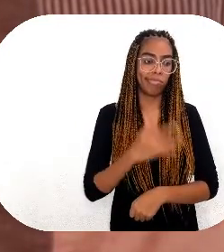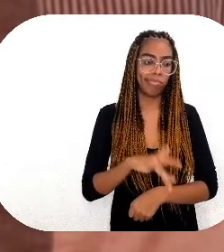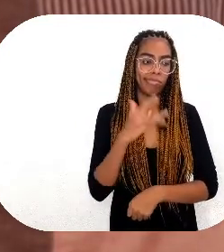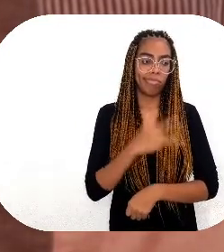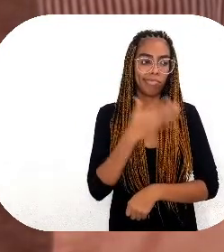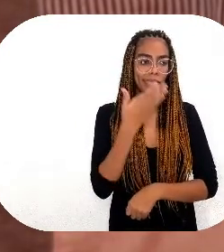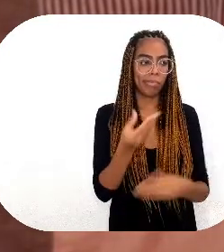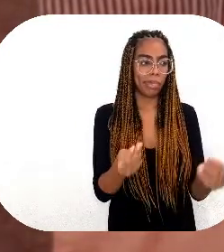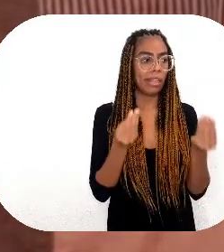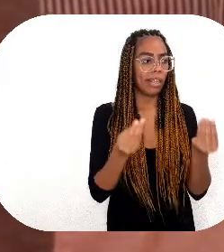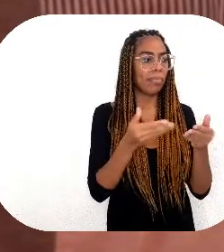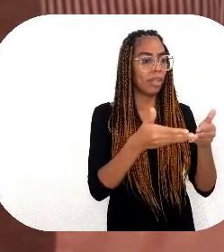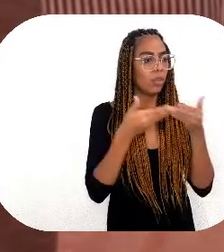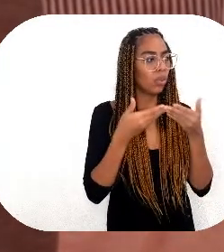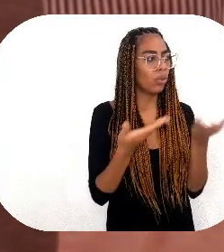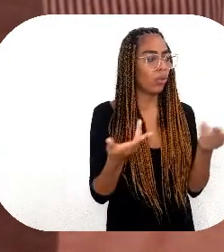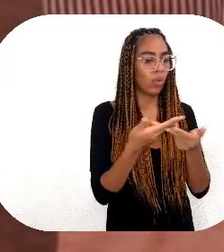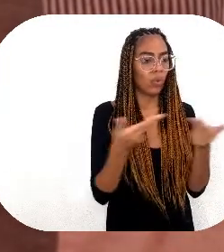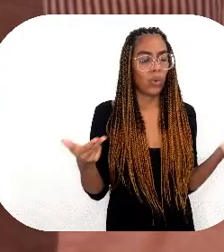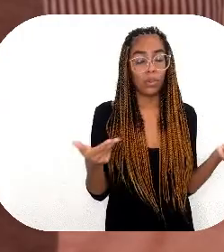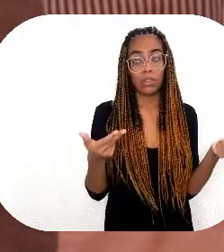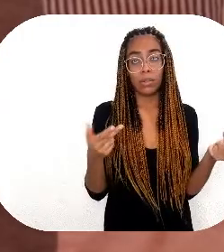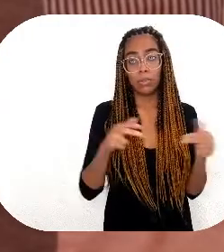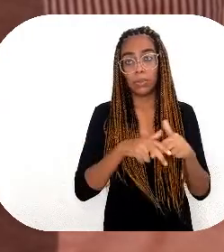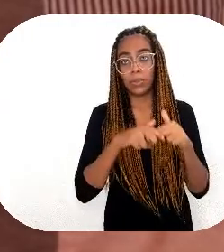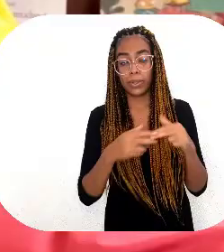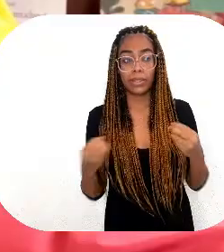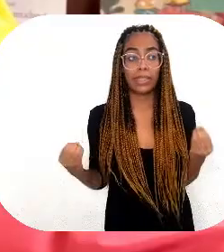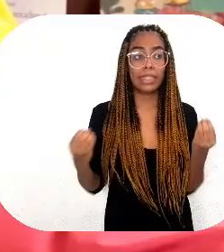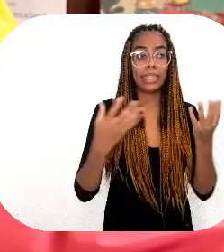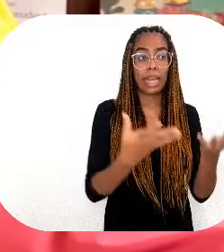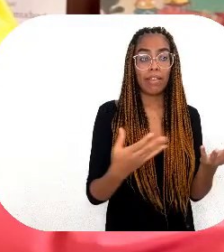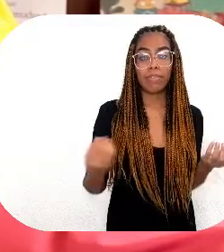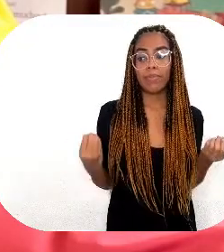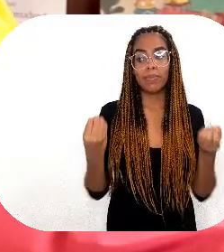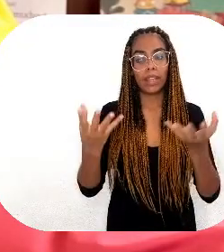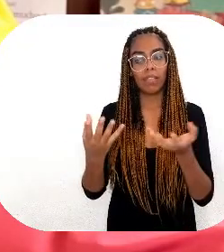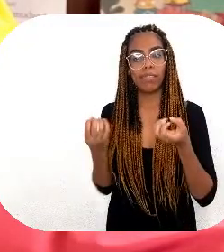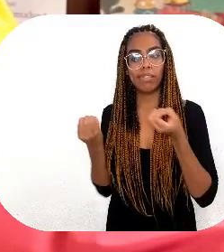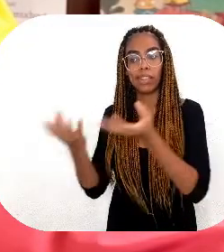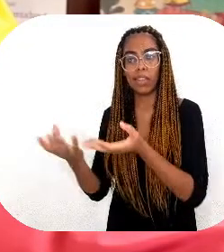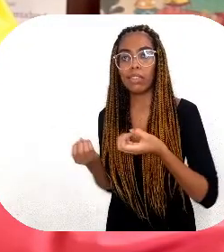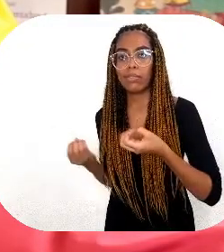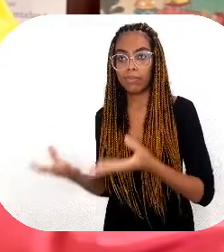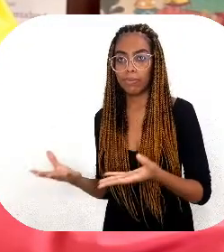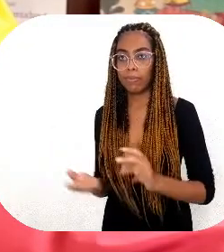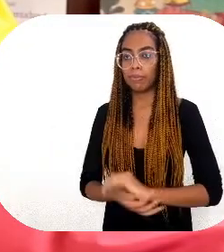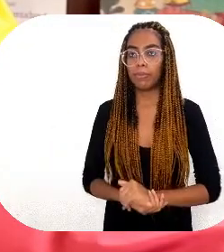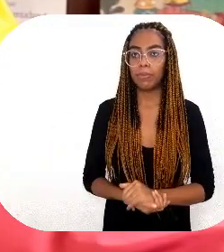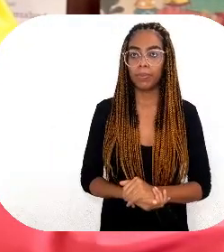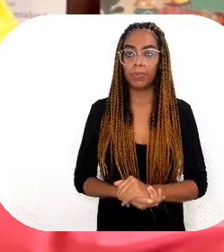coitada, deve ser muito burra mesmo essa Anansi pedindo sabedoria. E com pena acabavam dando